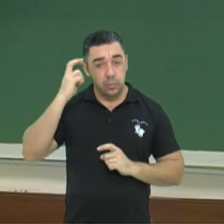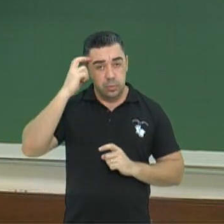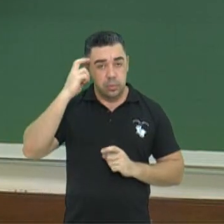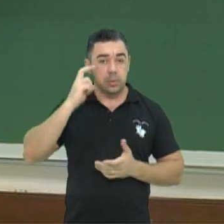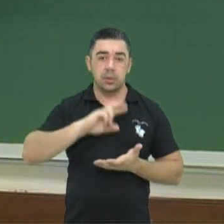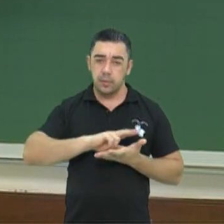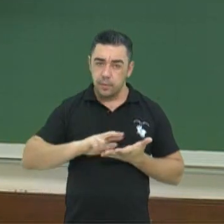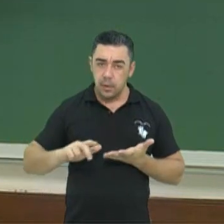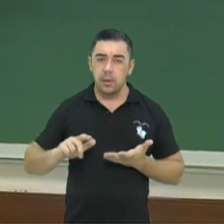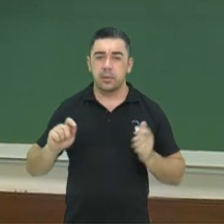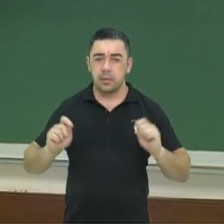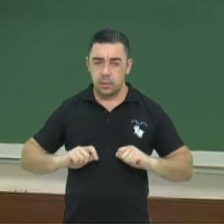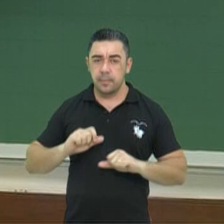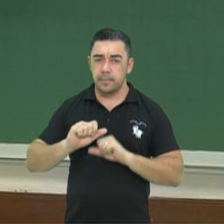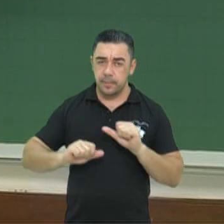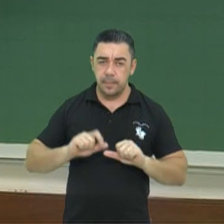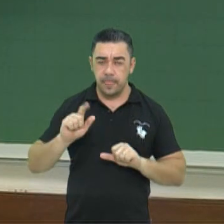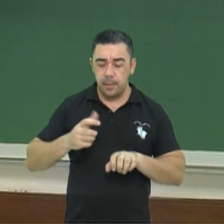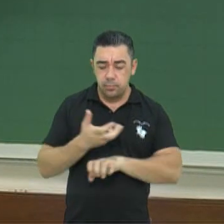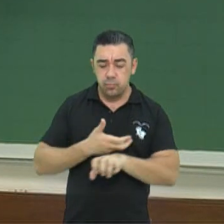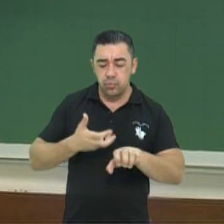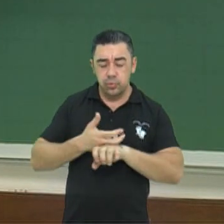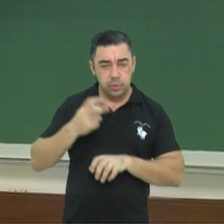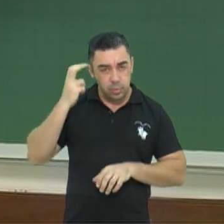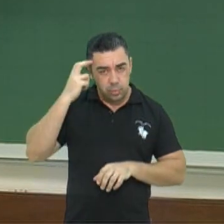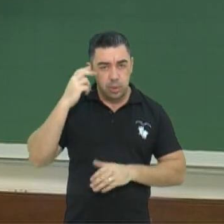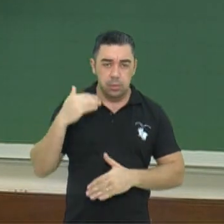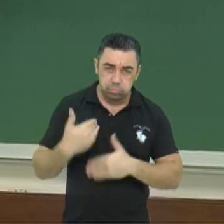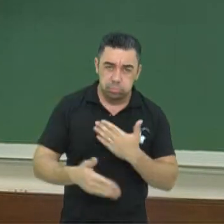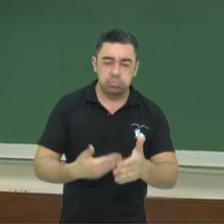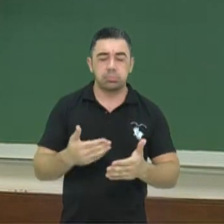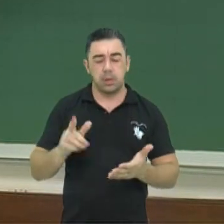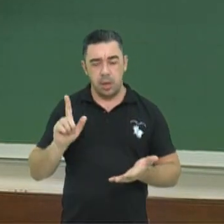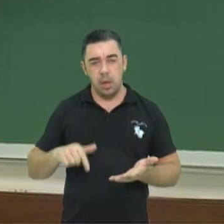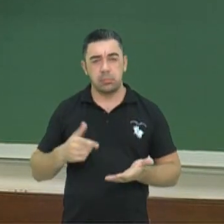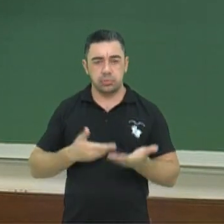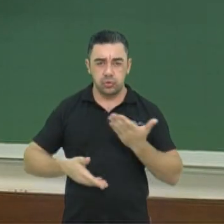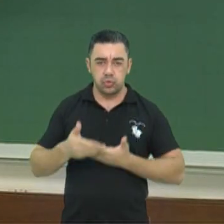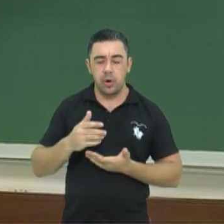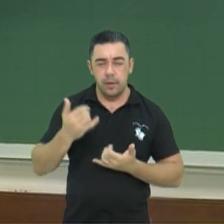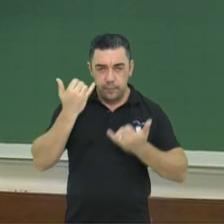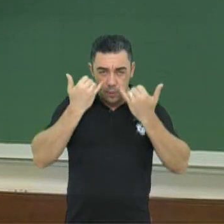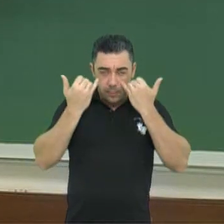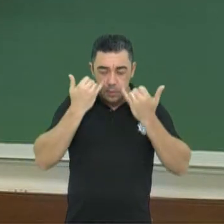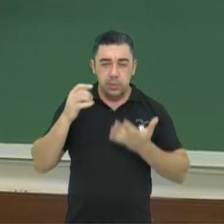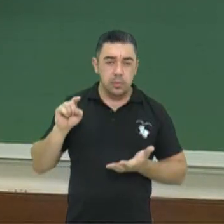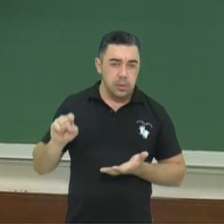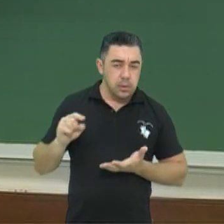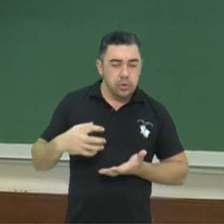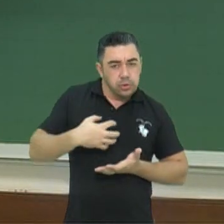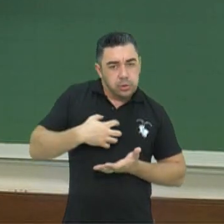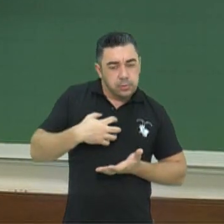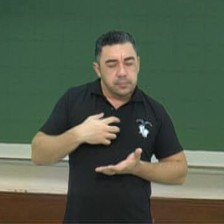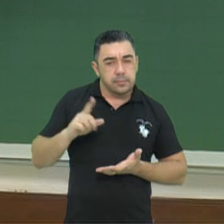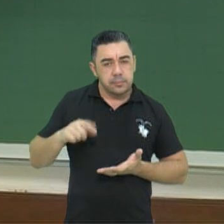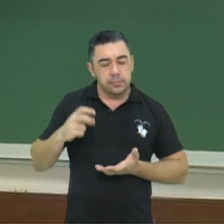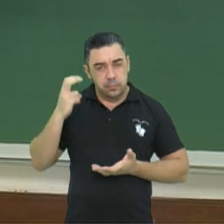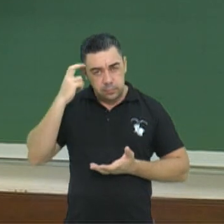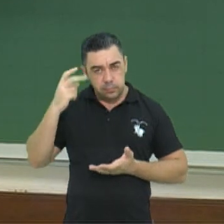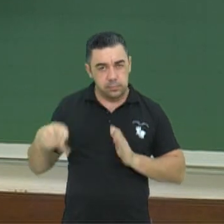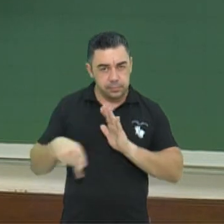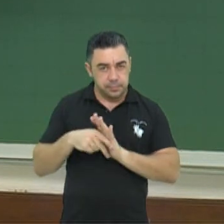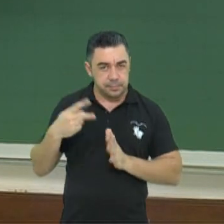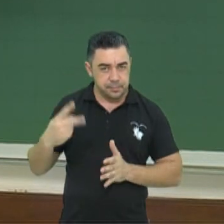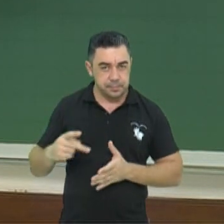vá mudando, né, que a multiculturalidade vá acontecendo, essa troca de informações e essa troca de culturas mesmo.